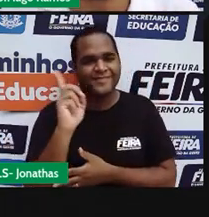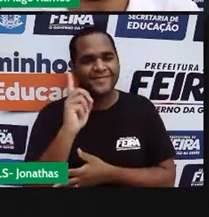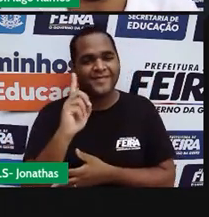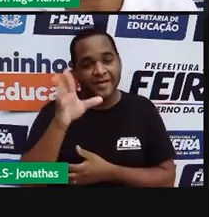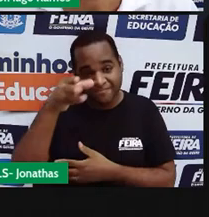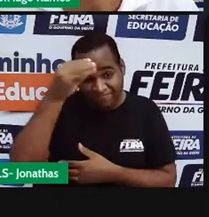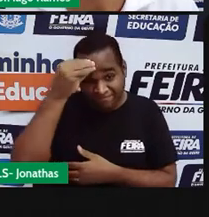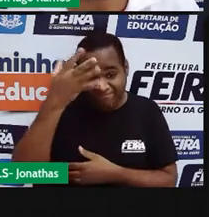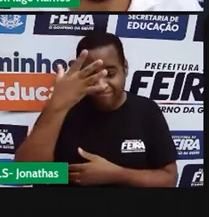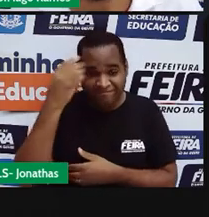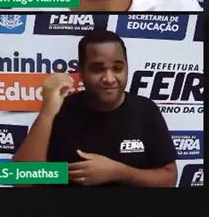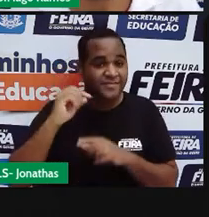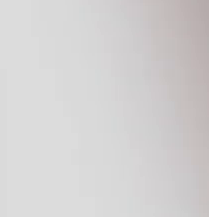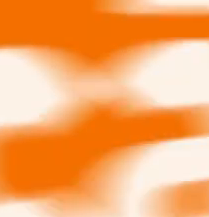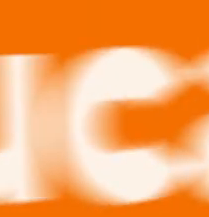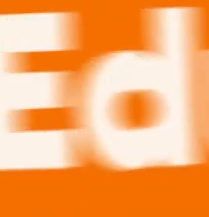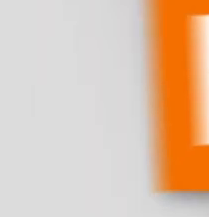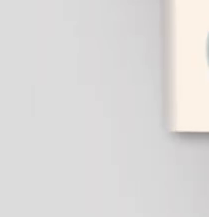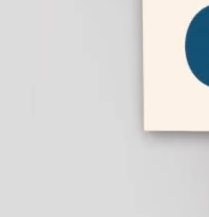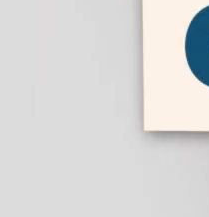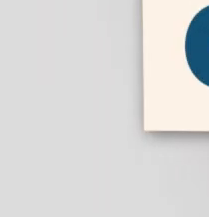Valeu? Até a próxima.